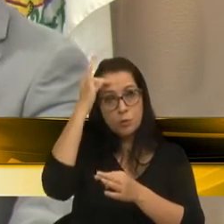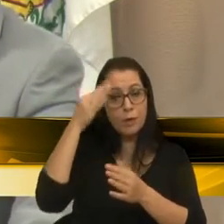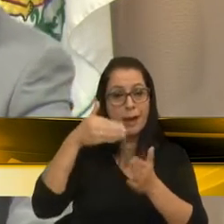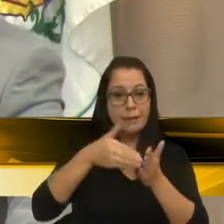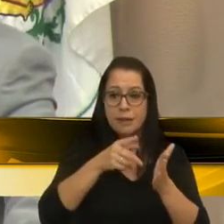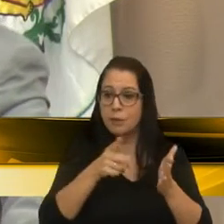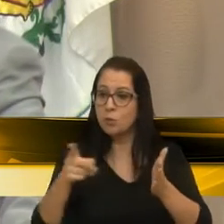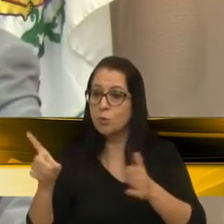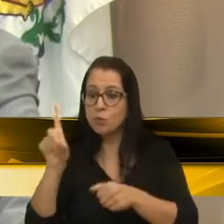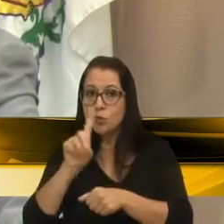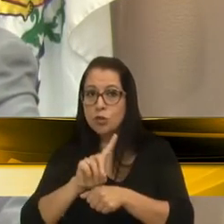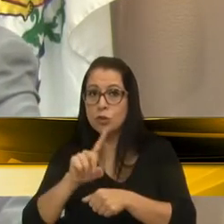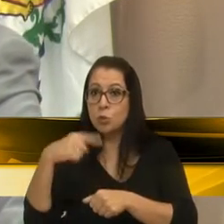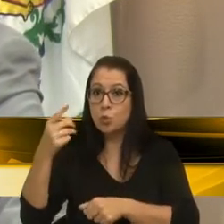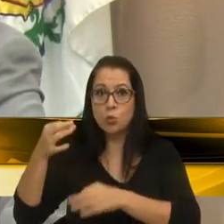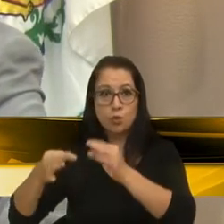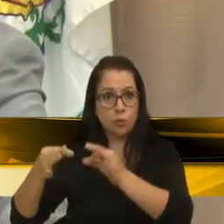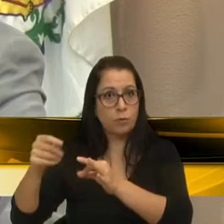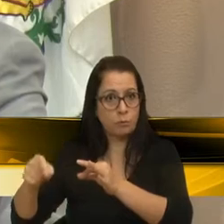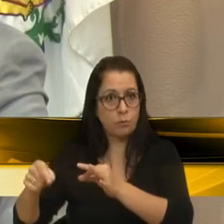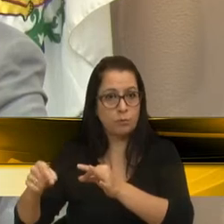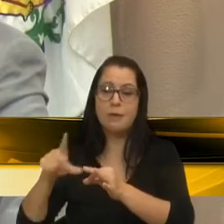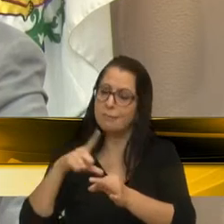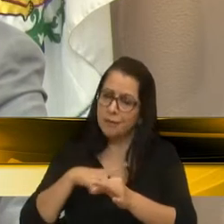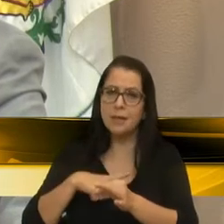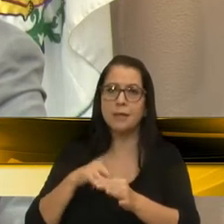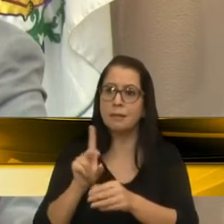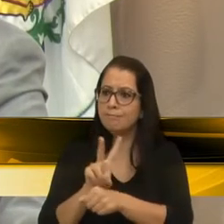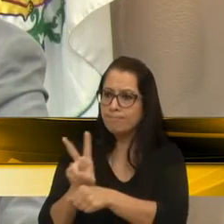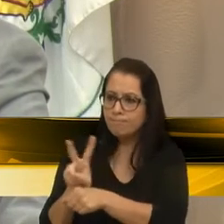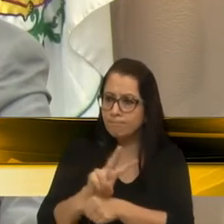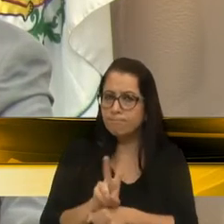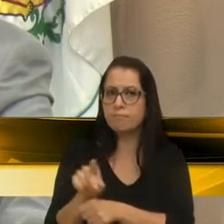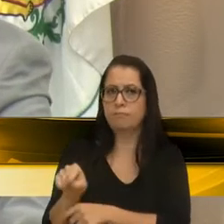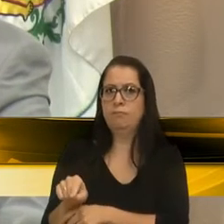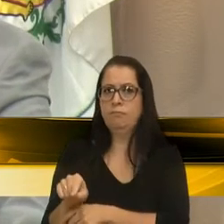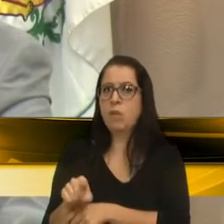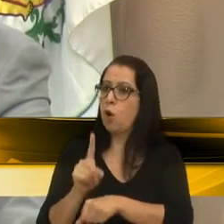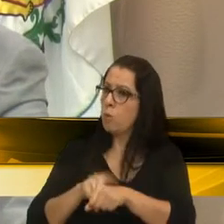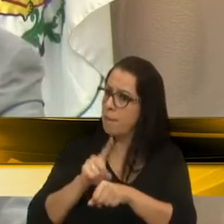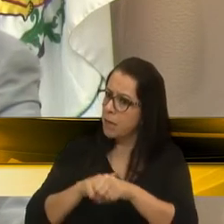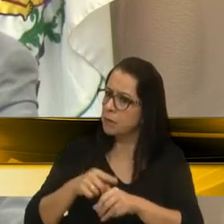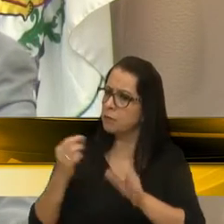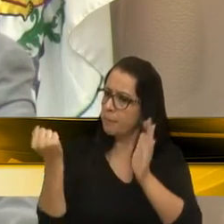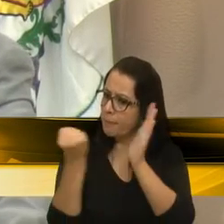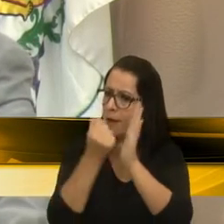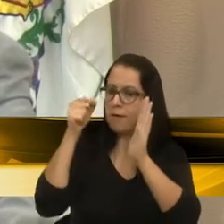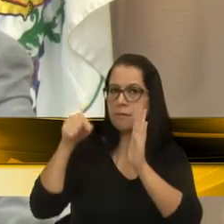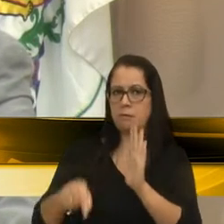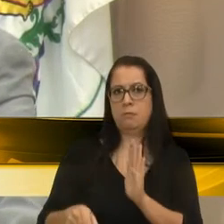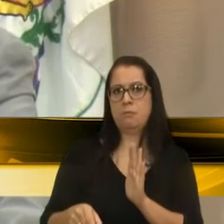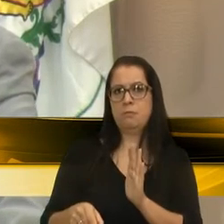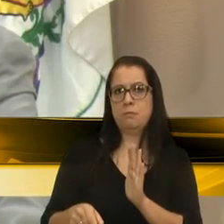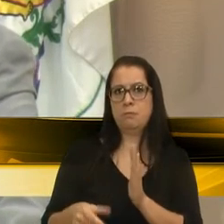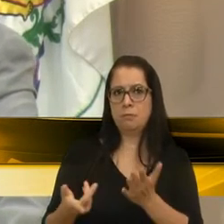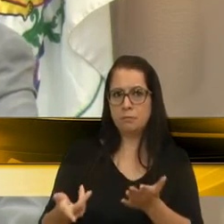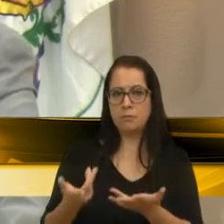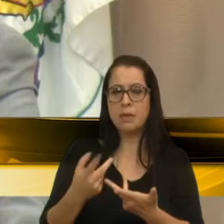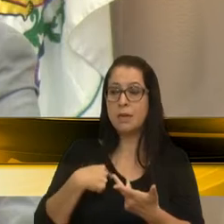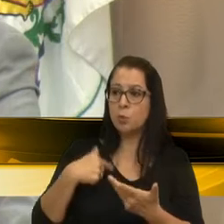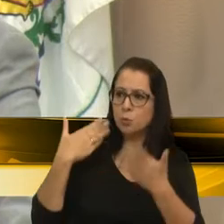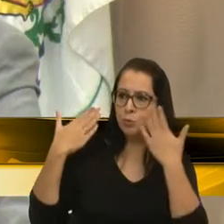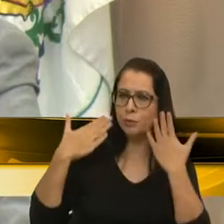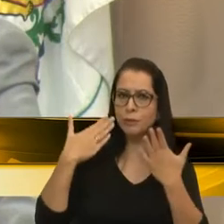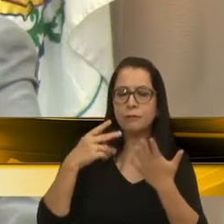até o dia do próximo julgamento, tem que ter vigilância. É um momento emblemático agora. É emblemático. Eu